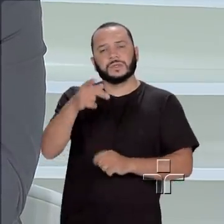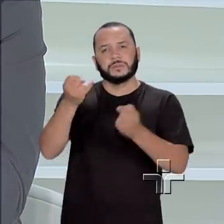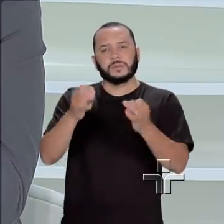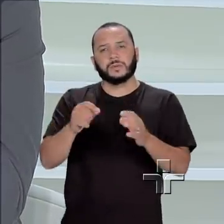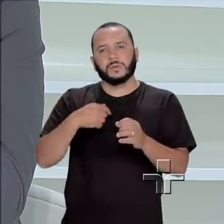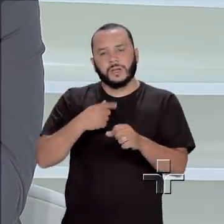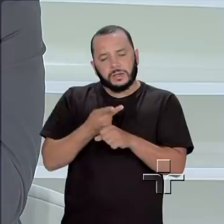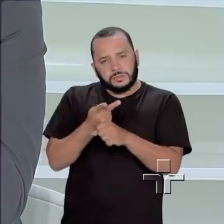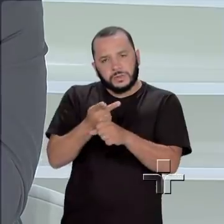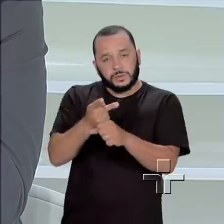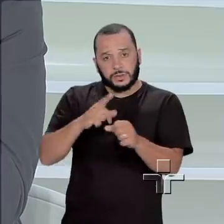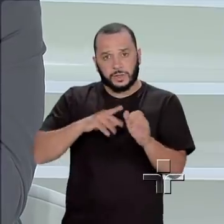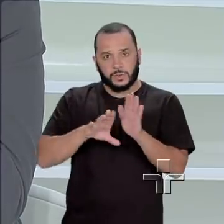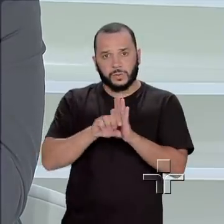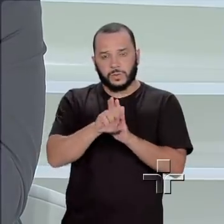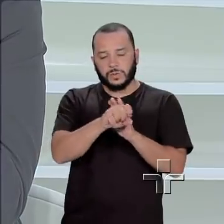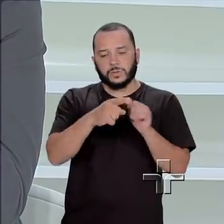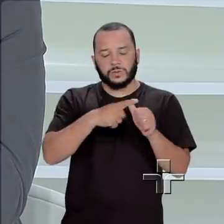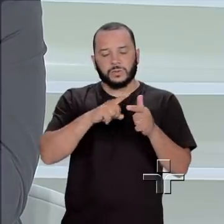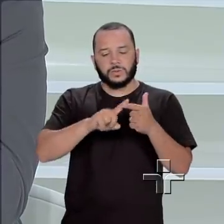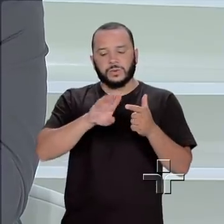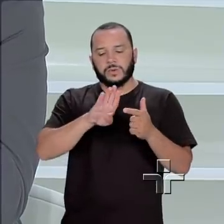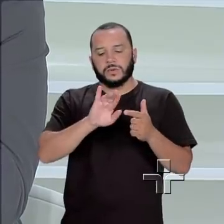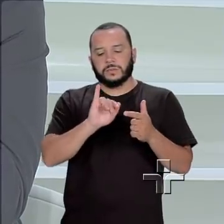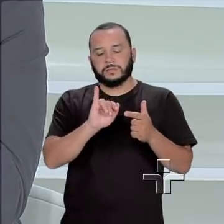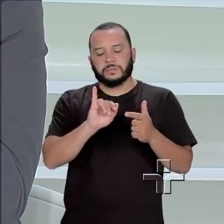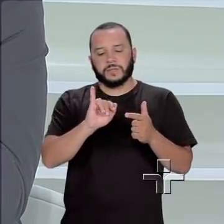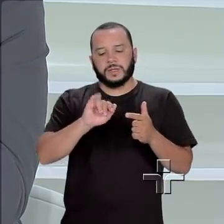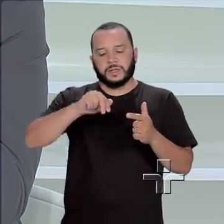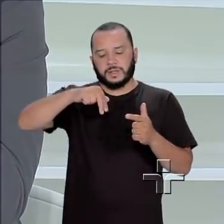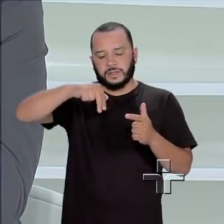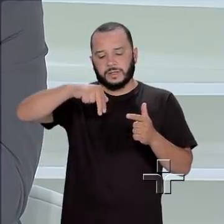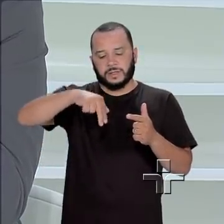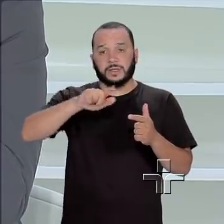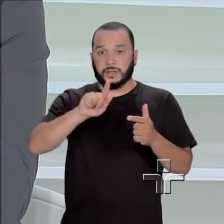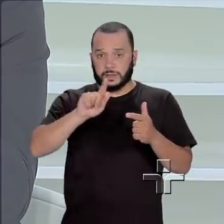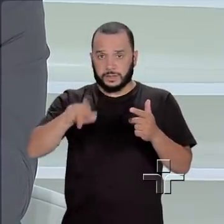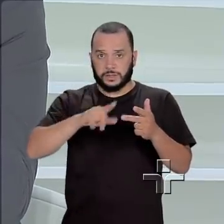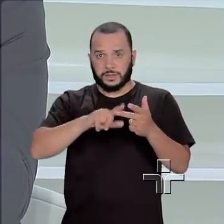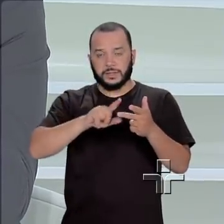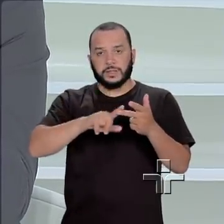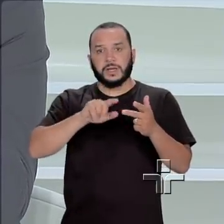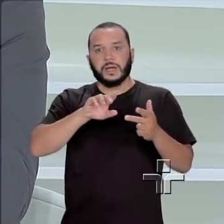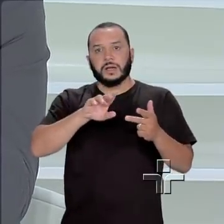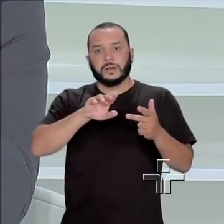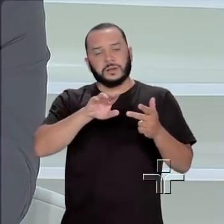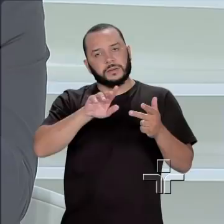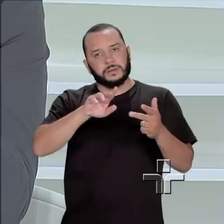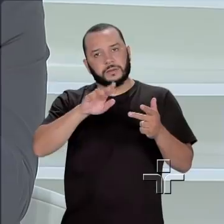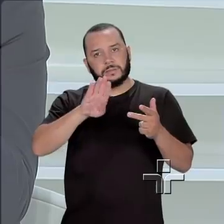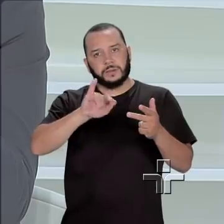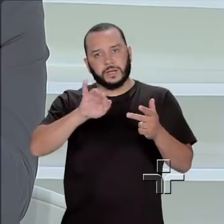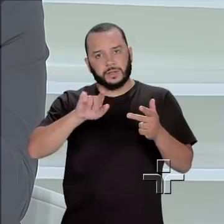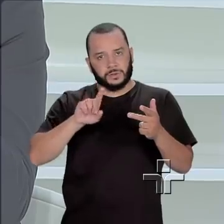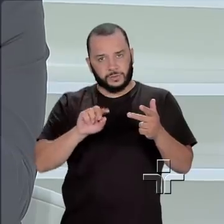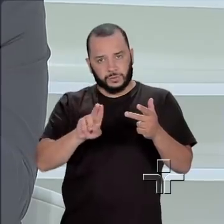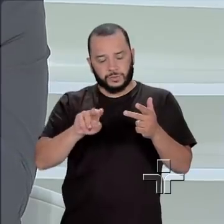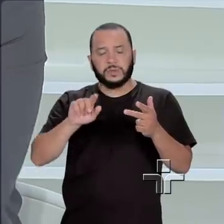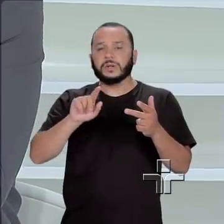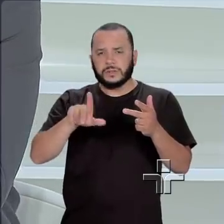citou Google, Bing e Baidu, 2 empresas americanas, uma chinesa. O caso da China você